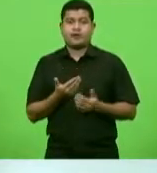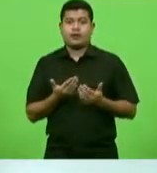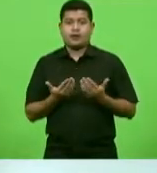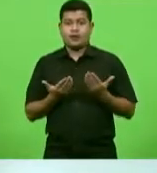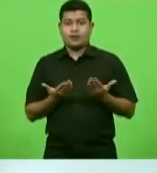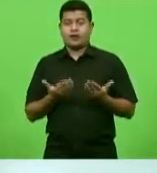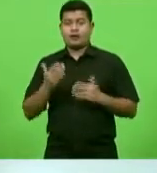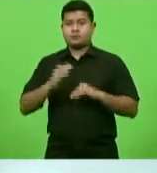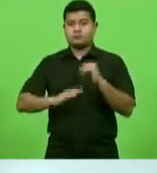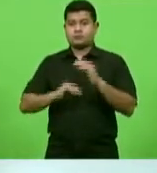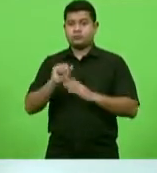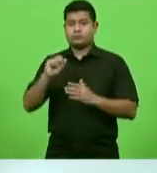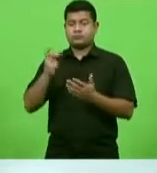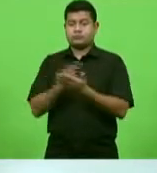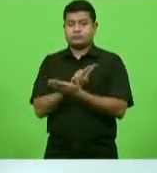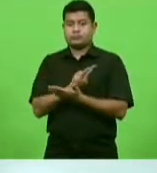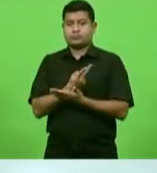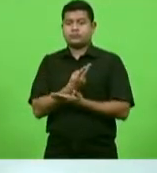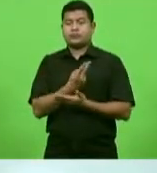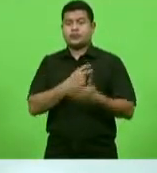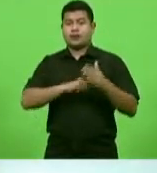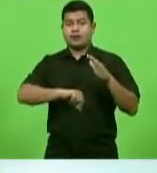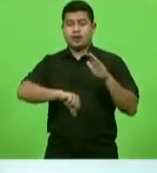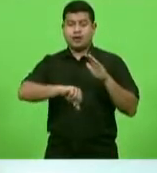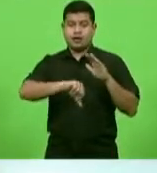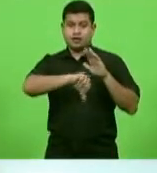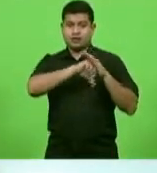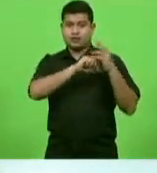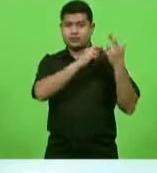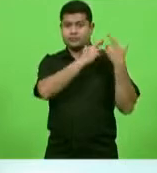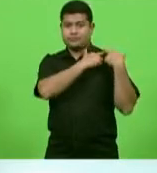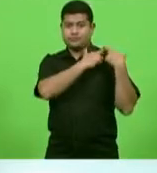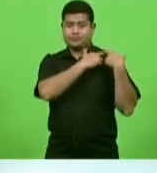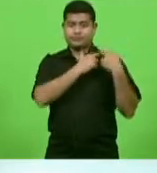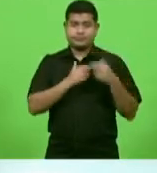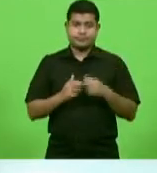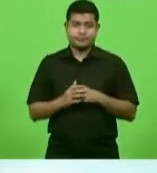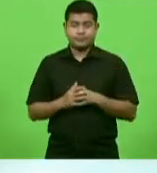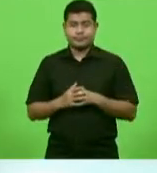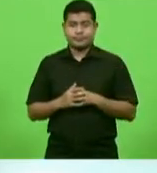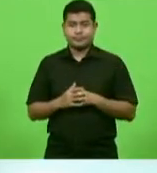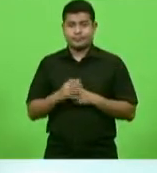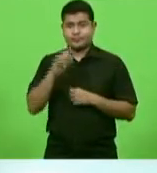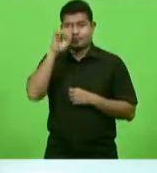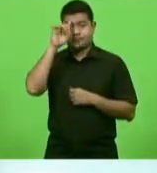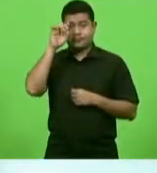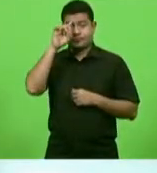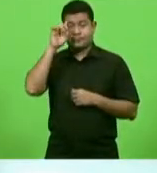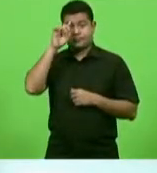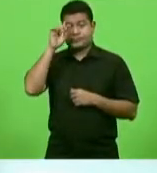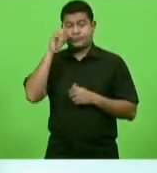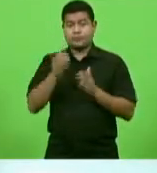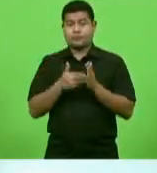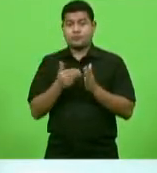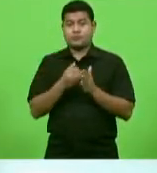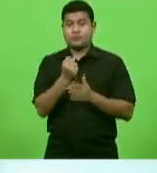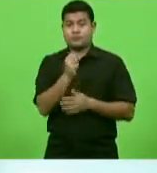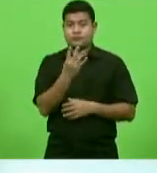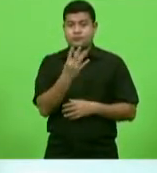para a prática de ato de improbidade administrativa. Fecha aspas. Folha